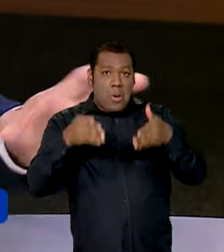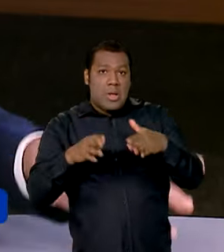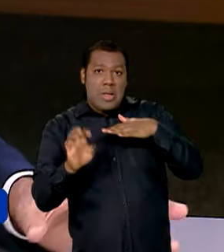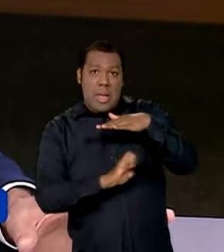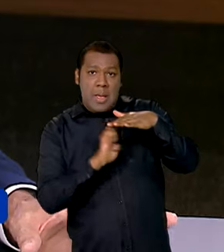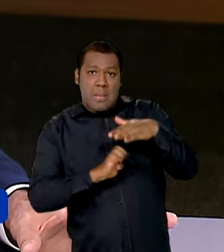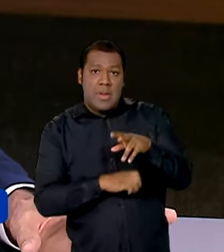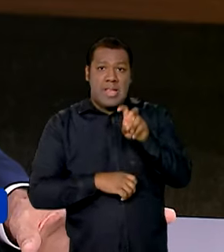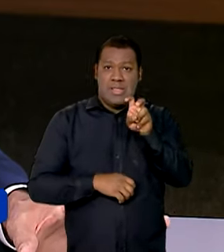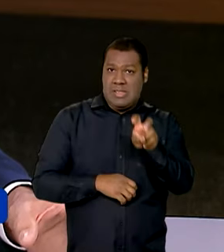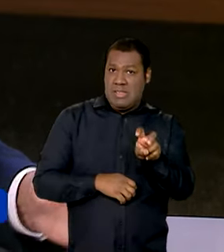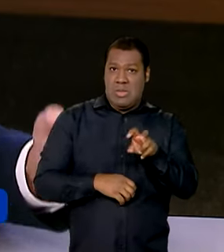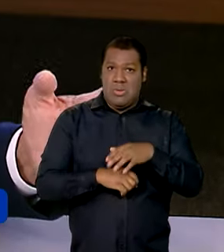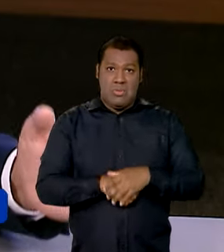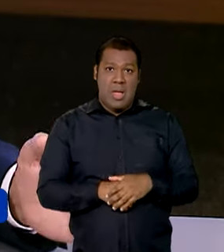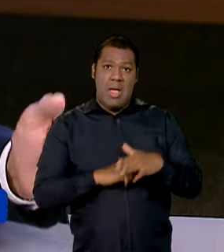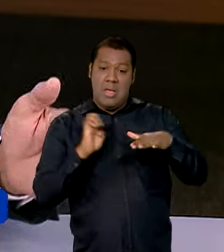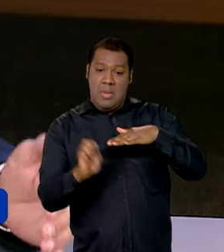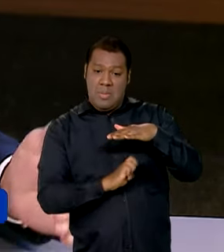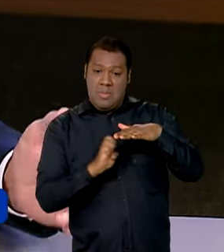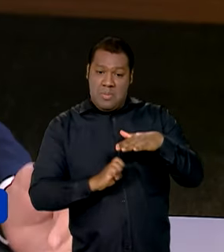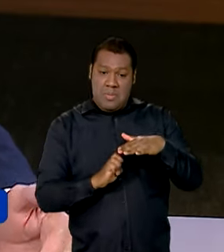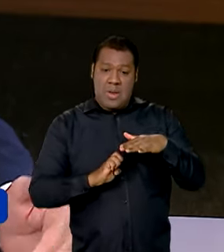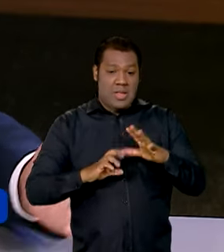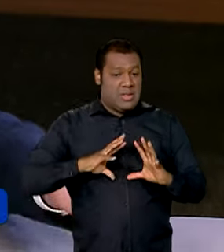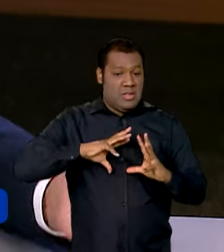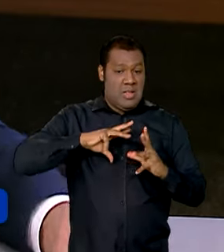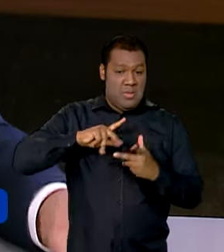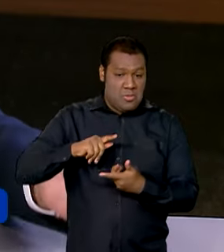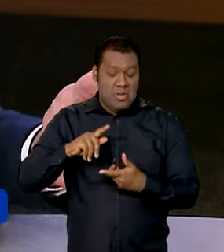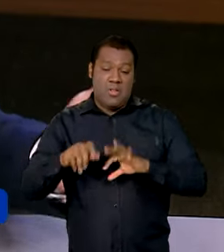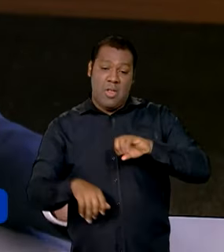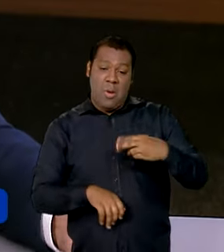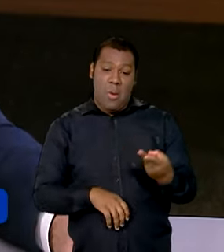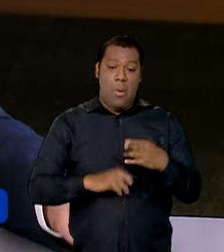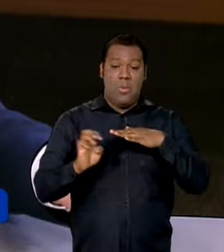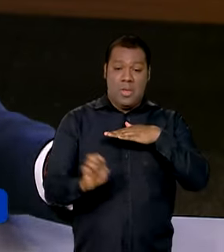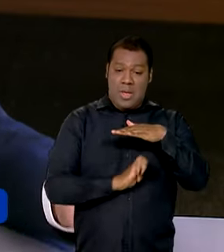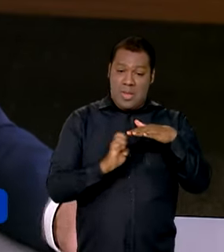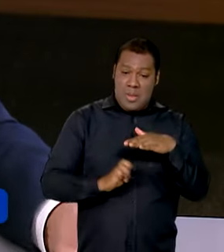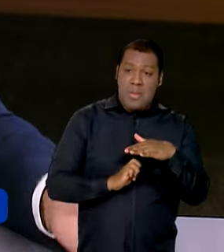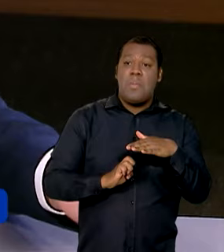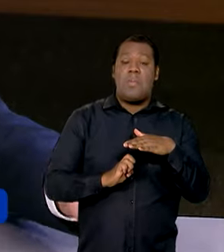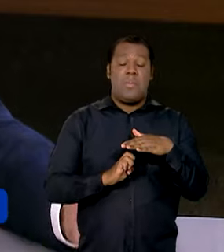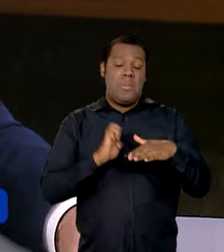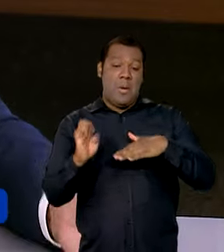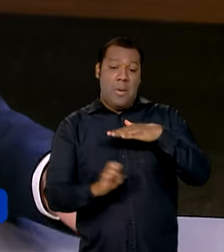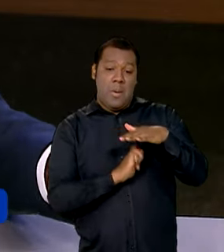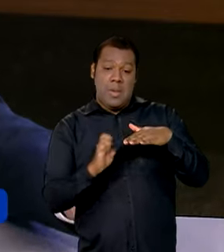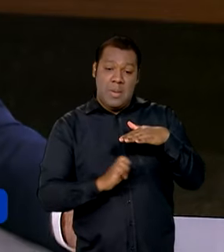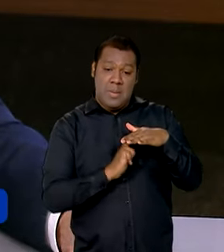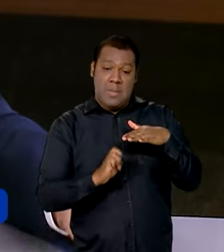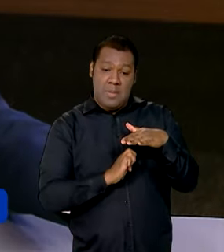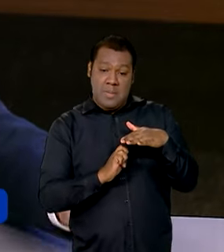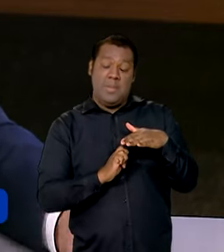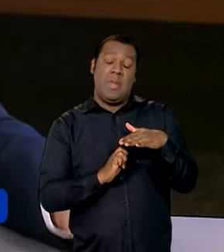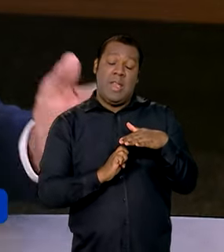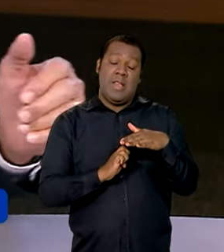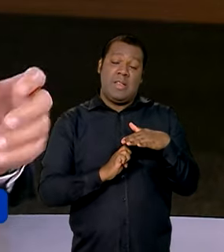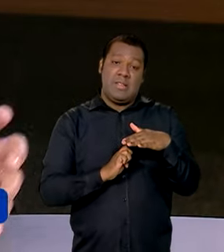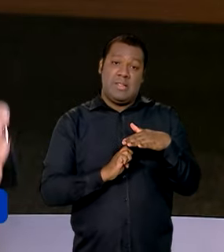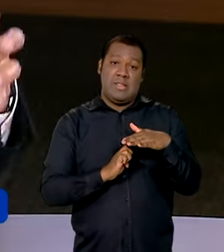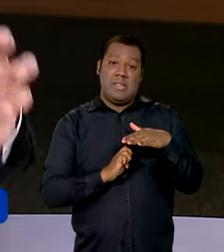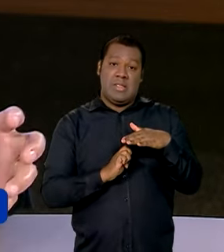ou mesmo Nacional então tem que tá envolvido Vista o ribeirinho o agricultor o assentado o índio o